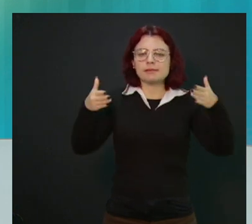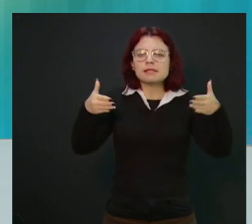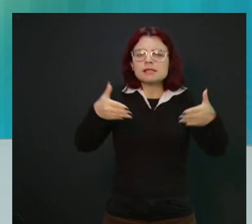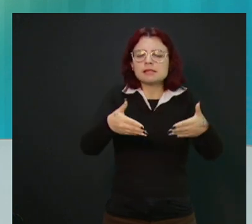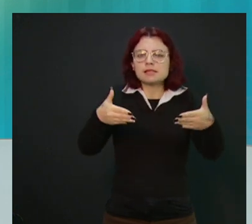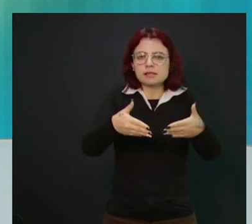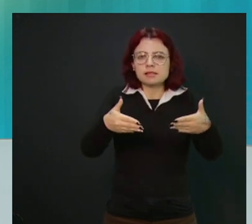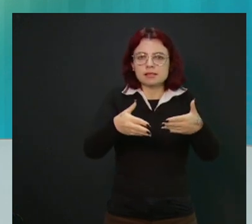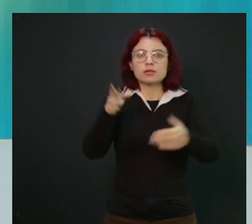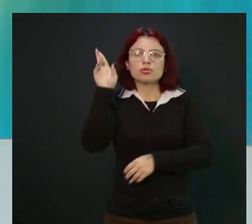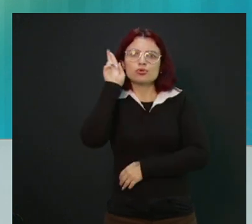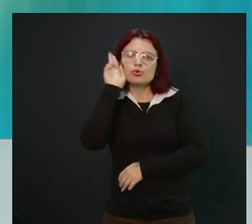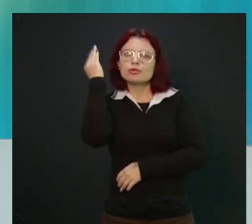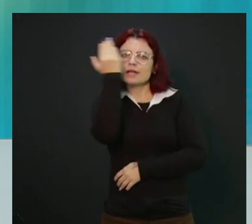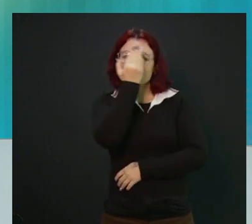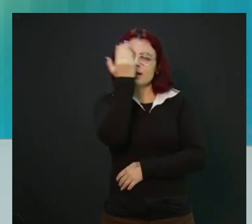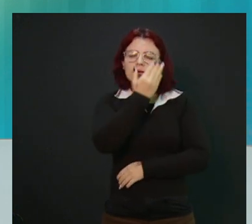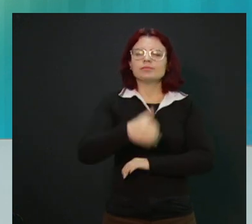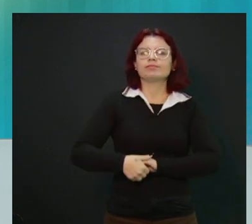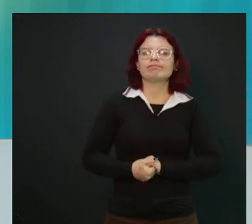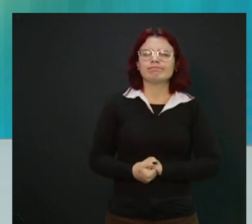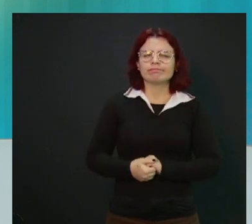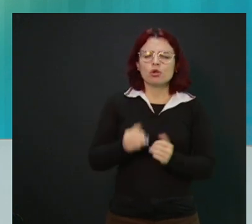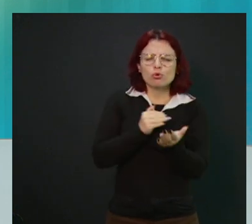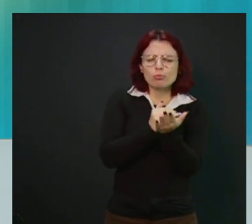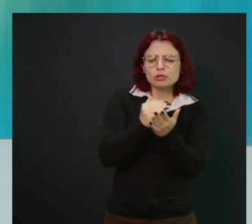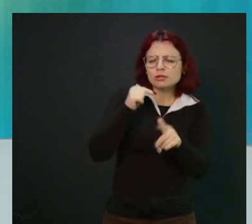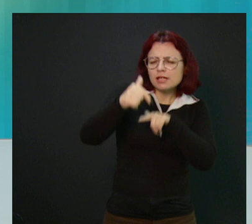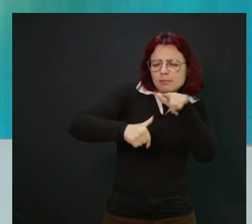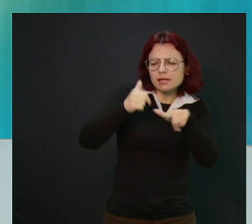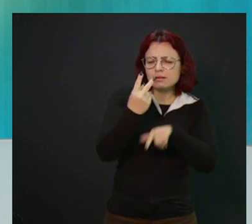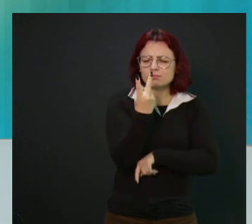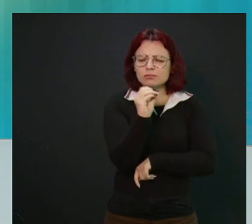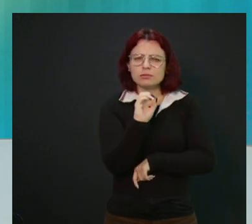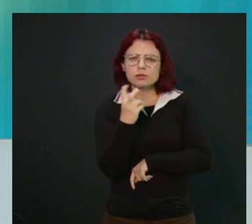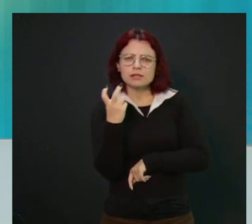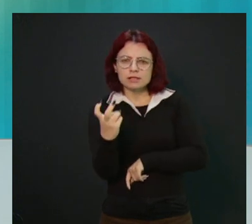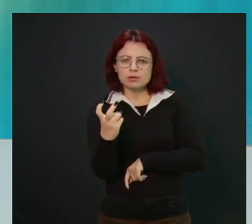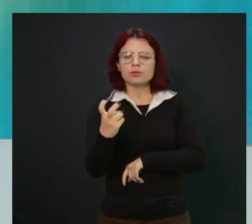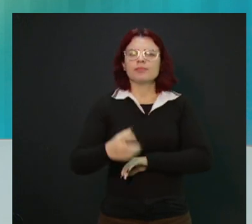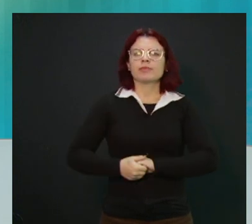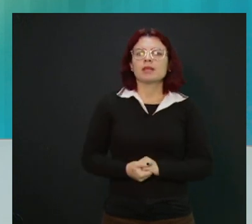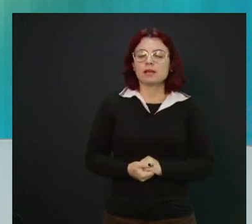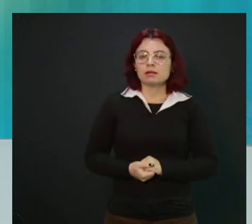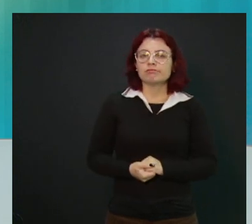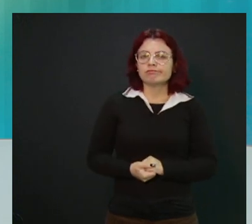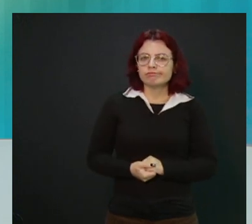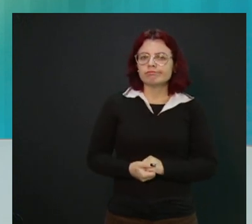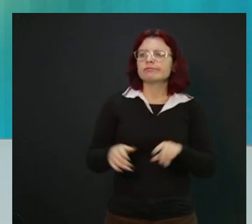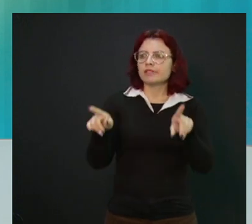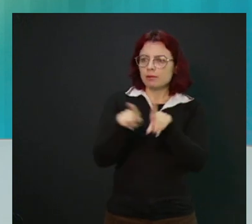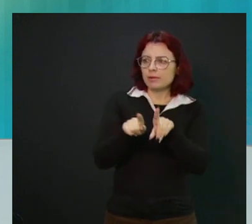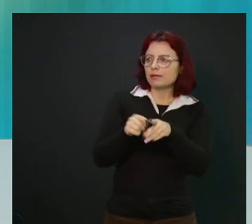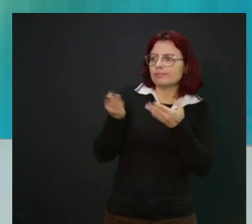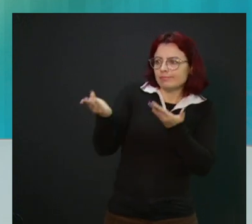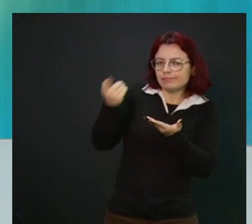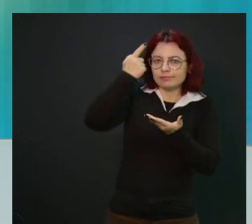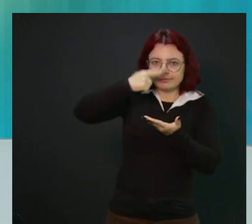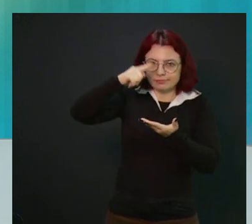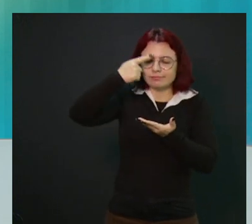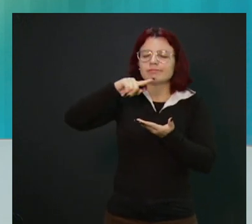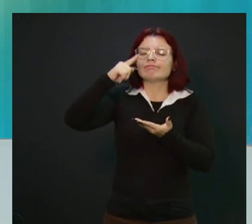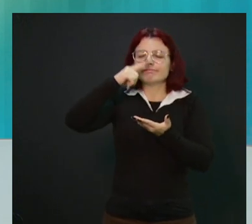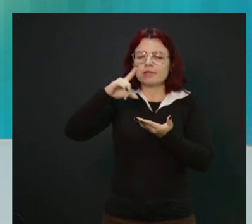Especializado Surdo-Cegueira, desde 2005. Além disso, a professora Carolina, ela